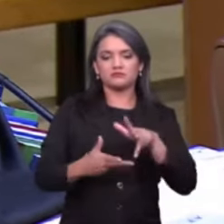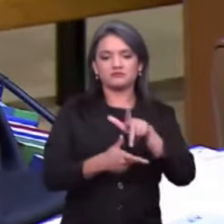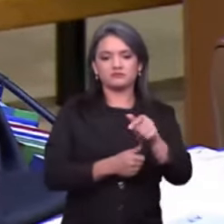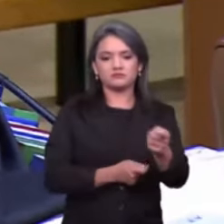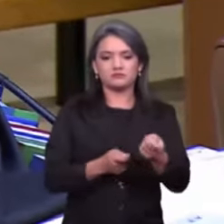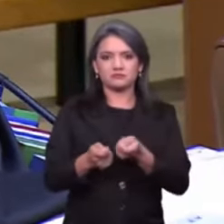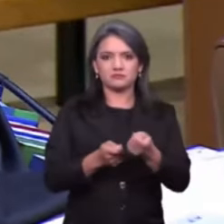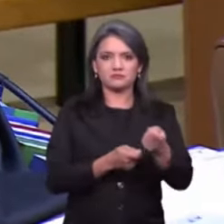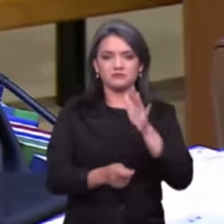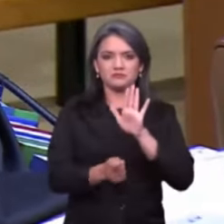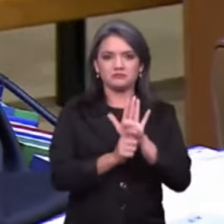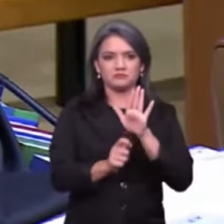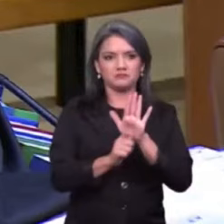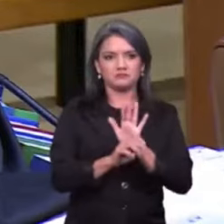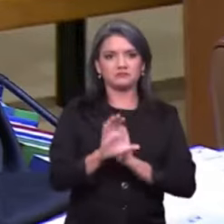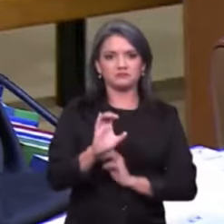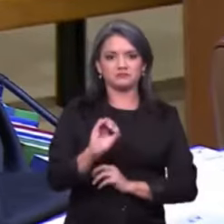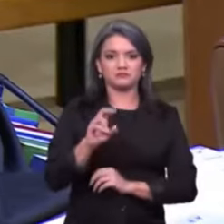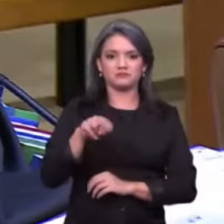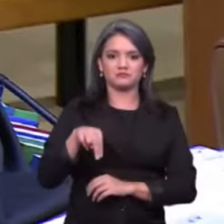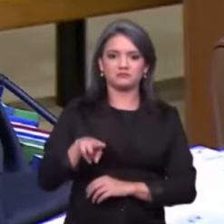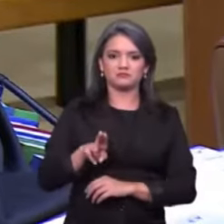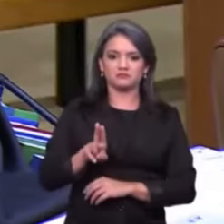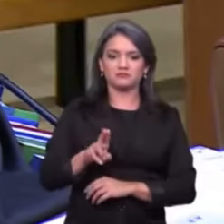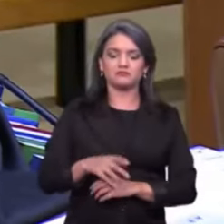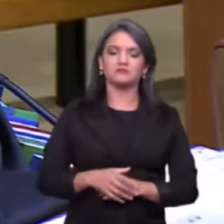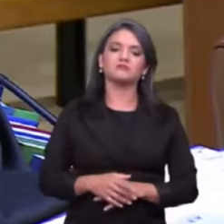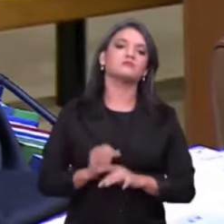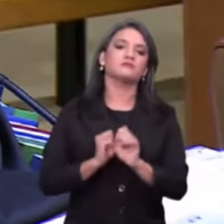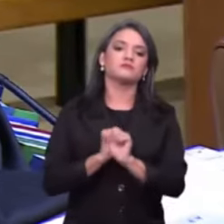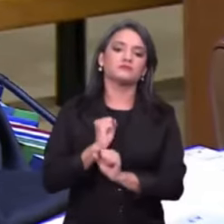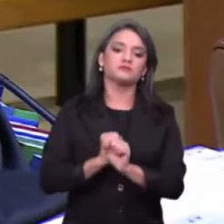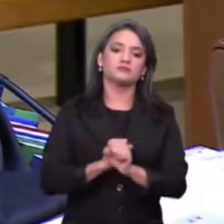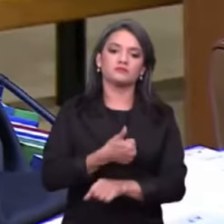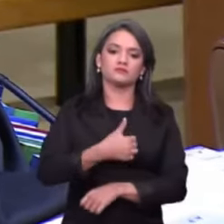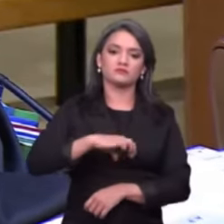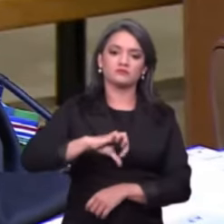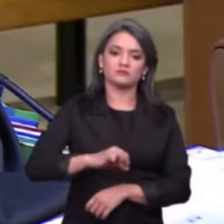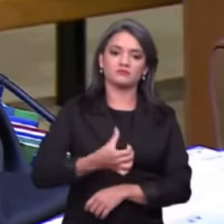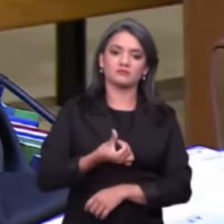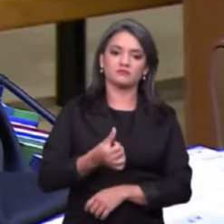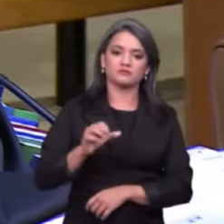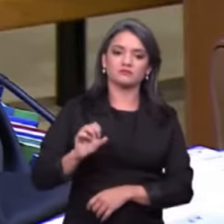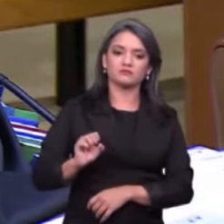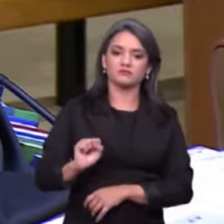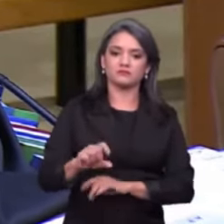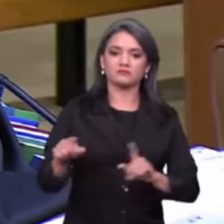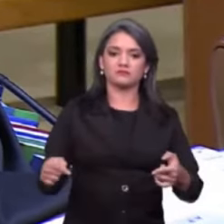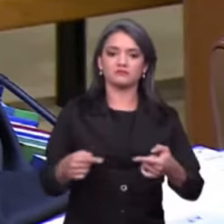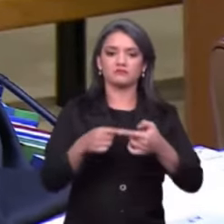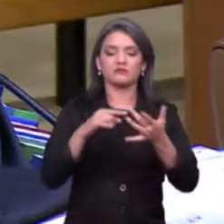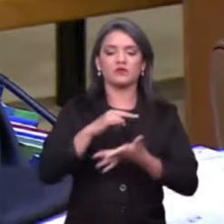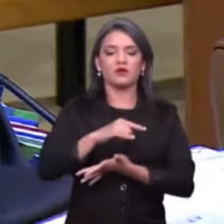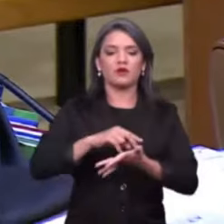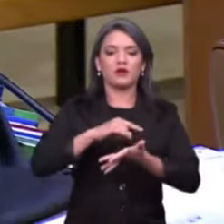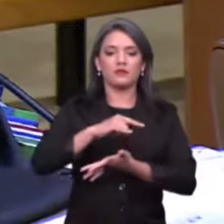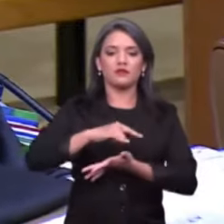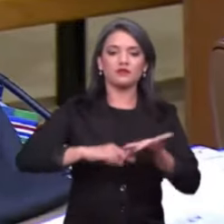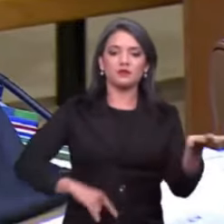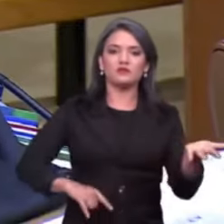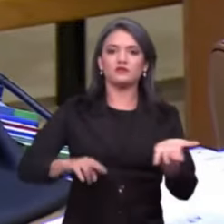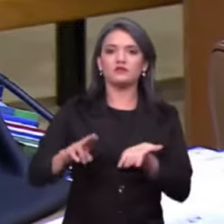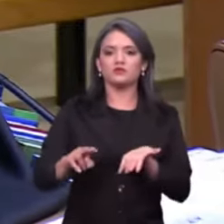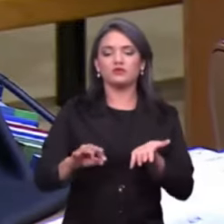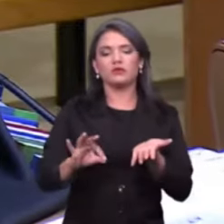Nações Unidas. Foi estabelecido no ano de 1968, de acordo com a Convenção Única sobre Entorpecentes